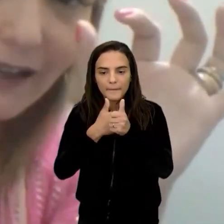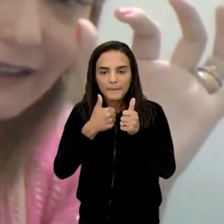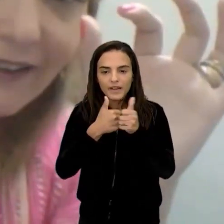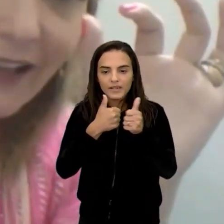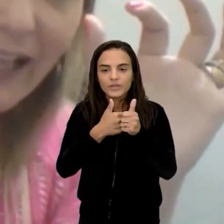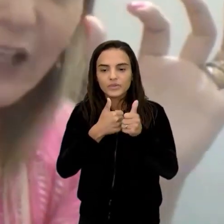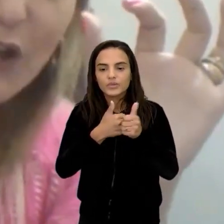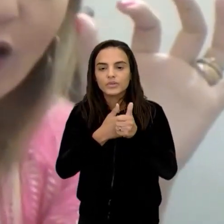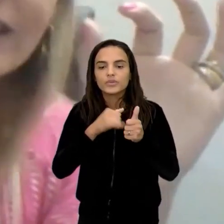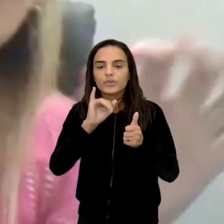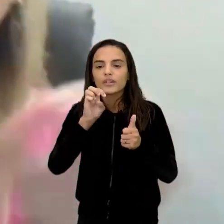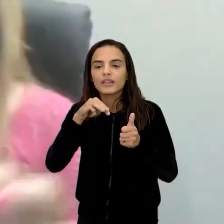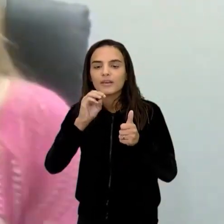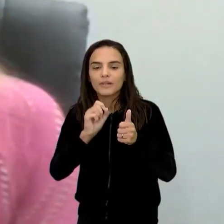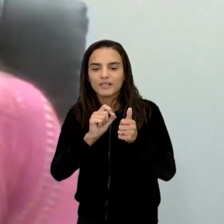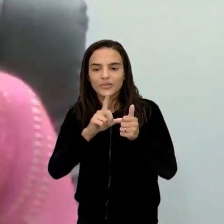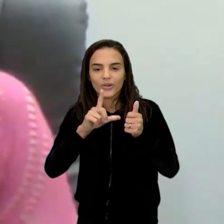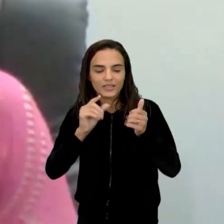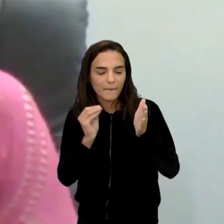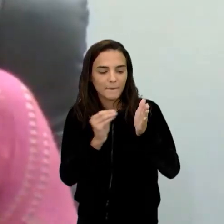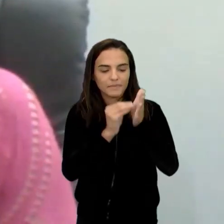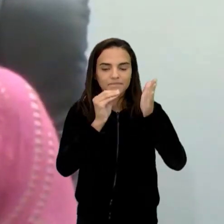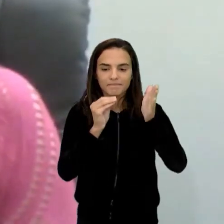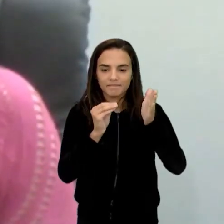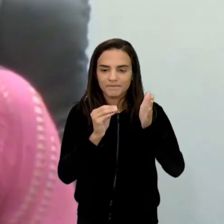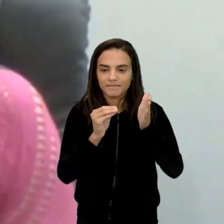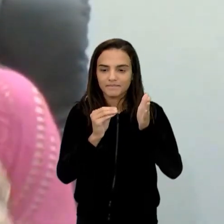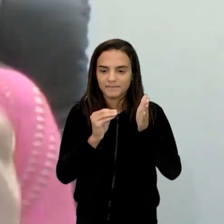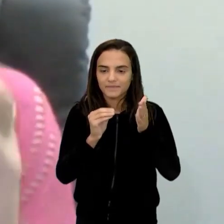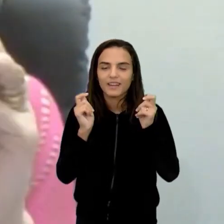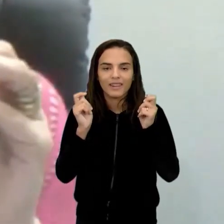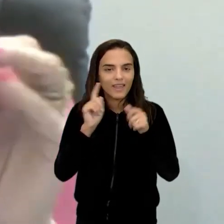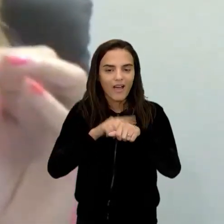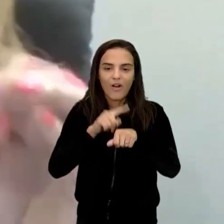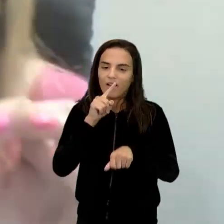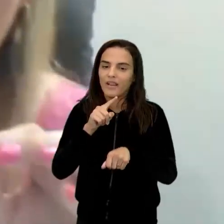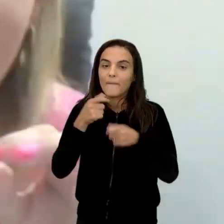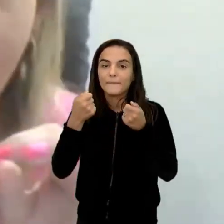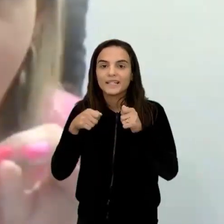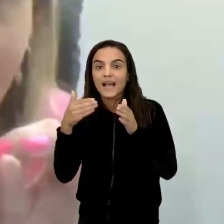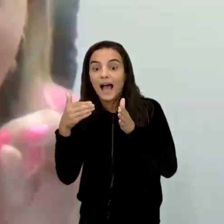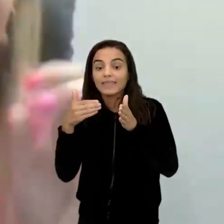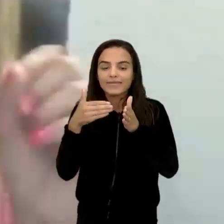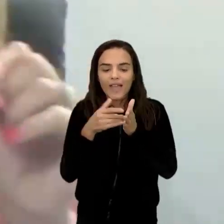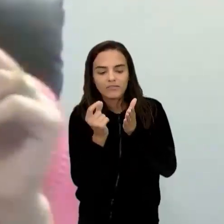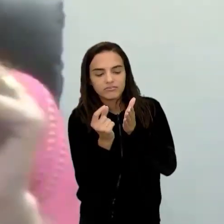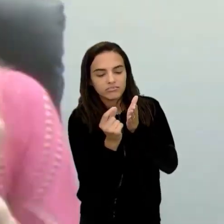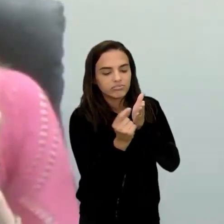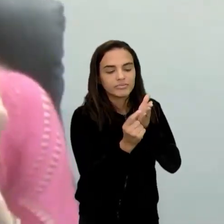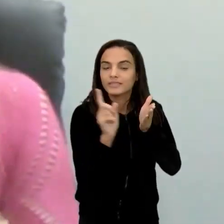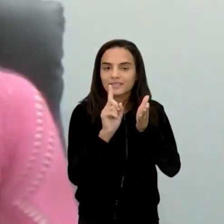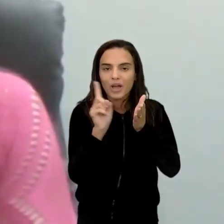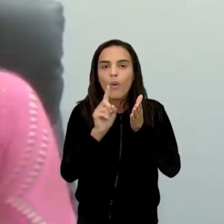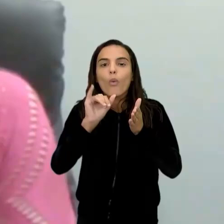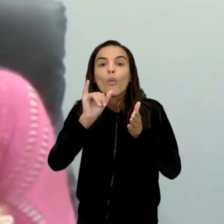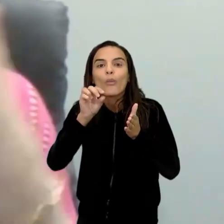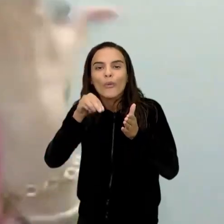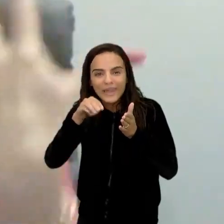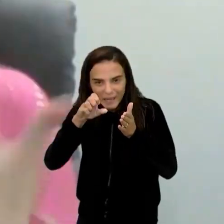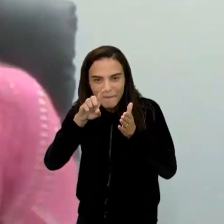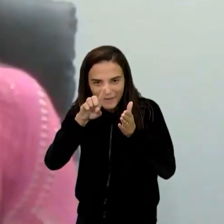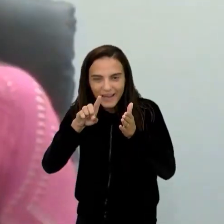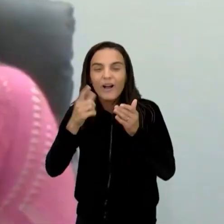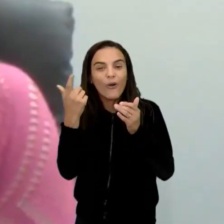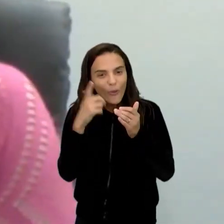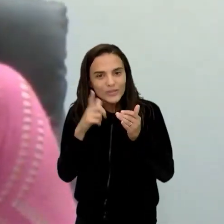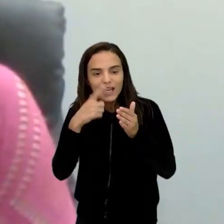do ímã, ele solta, o ímã cola. Então, ele não precisa ir até lá, porque ele tem essa dificuldade,